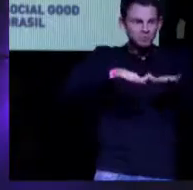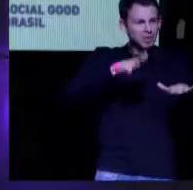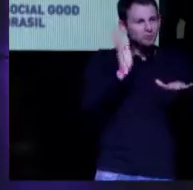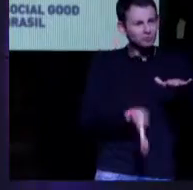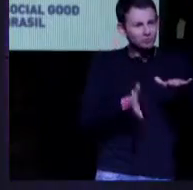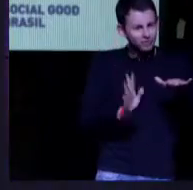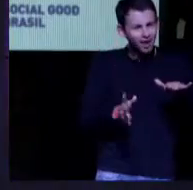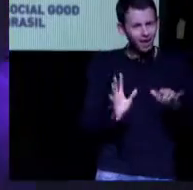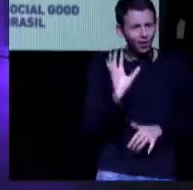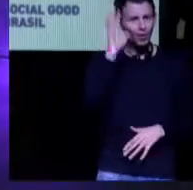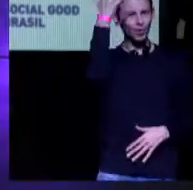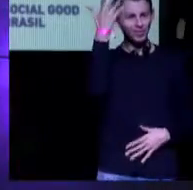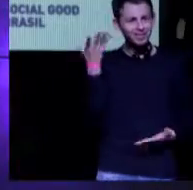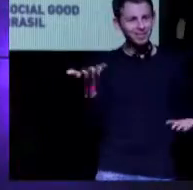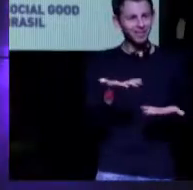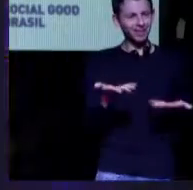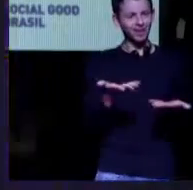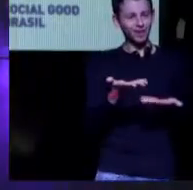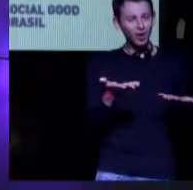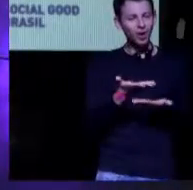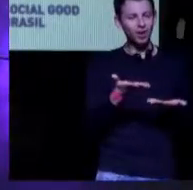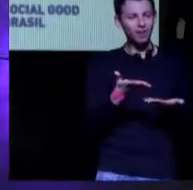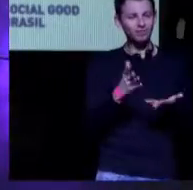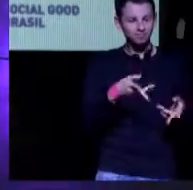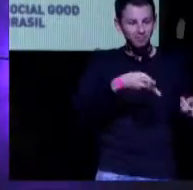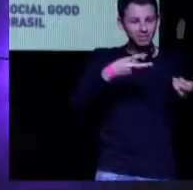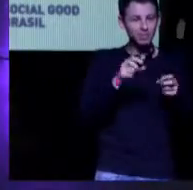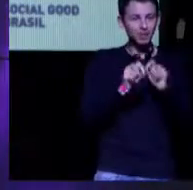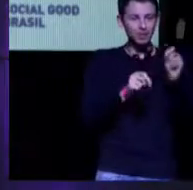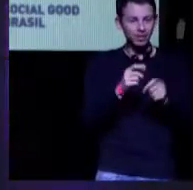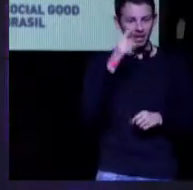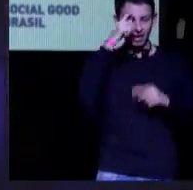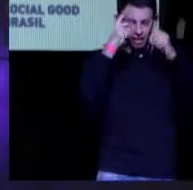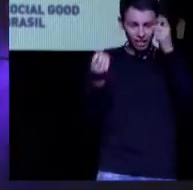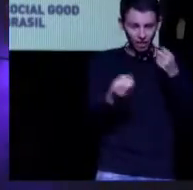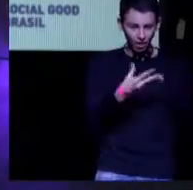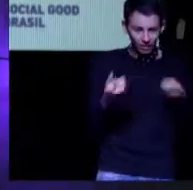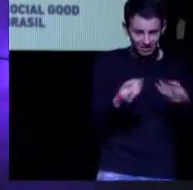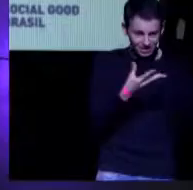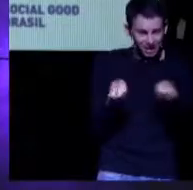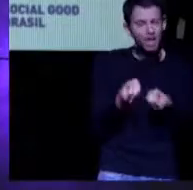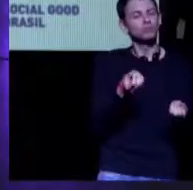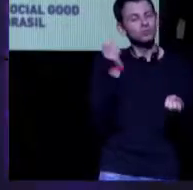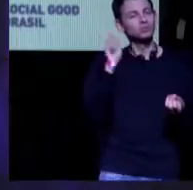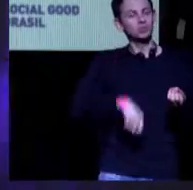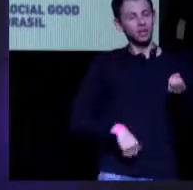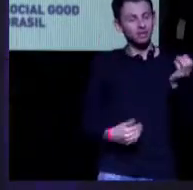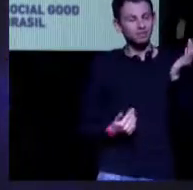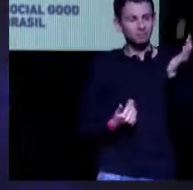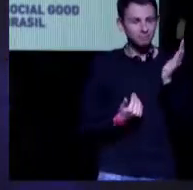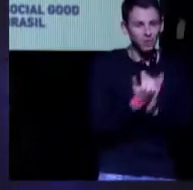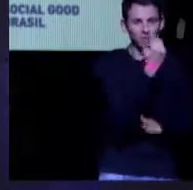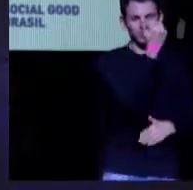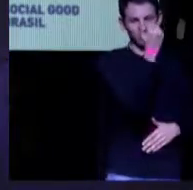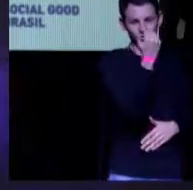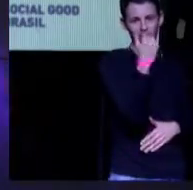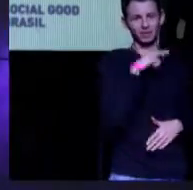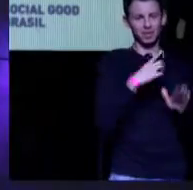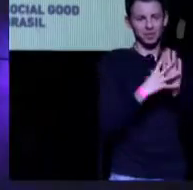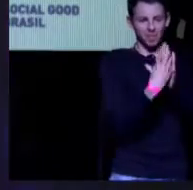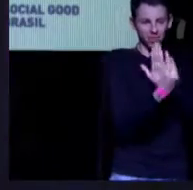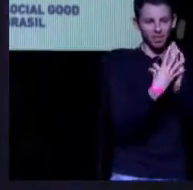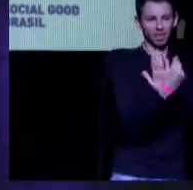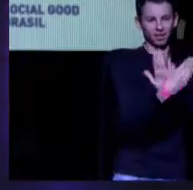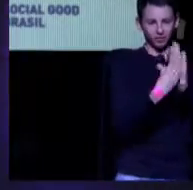estão acontecendo e mostrando que a inovação já está acontecendo hoje de novos modelos em rede de novo poder descentralizado